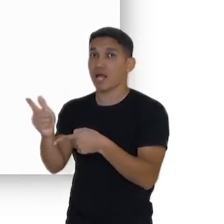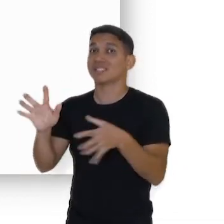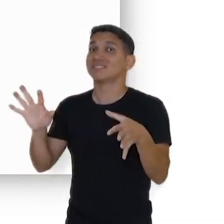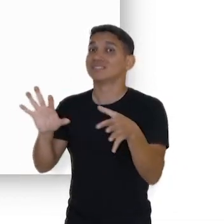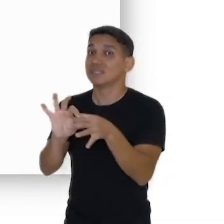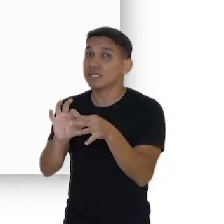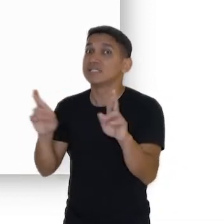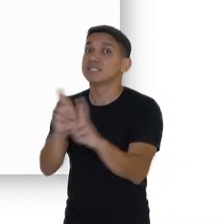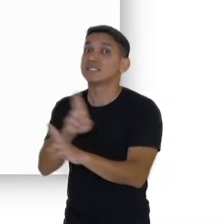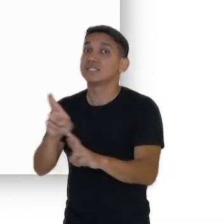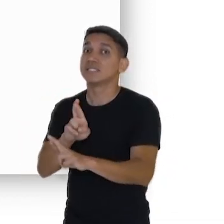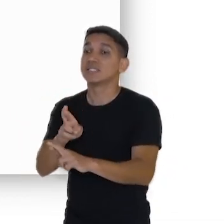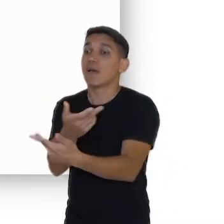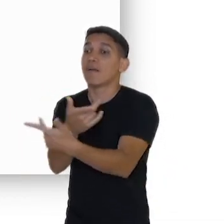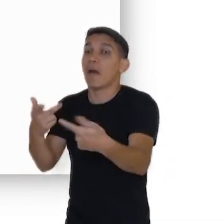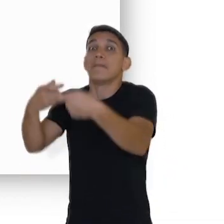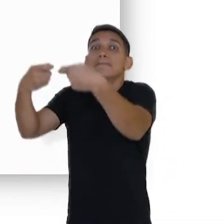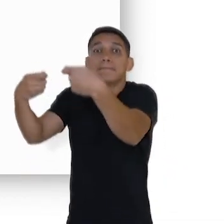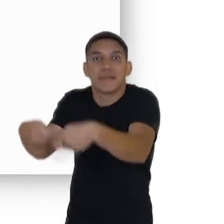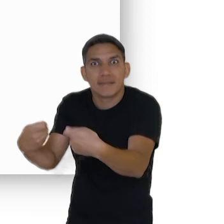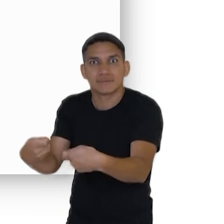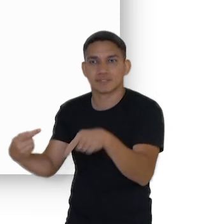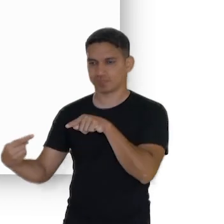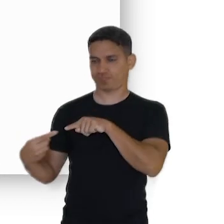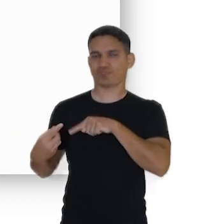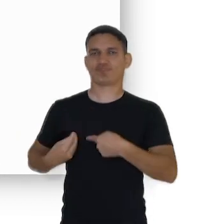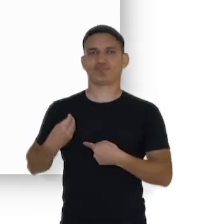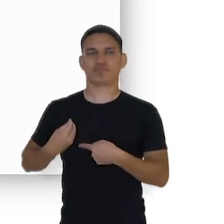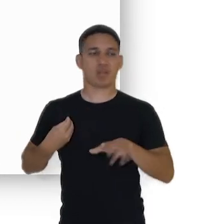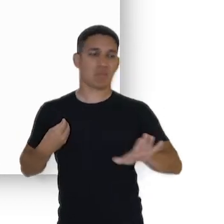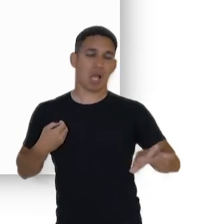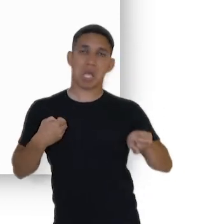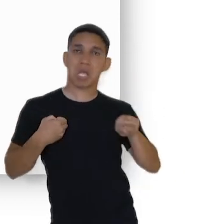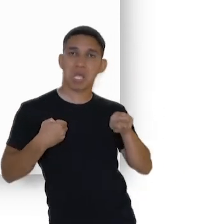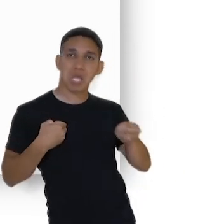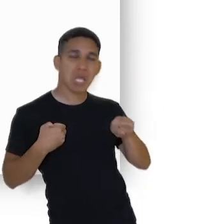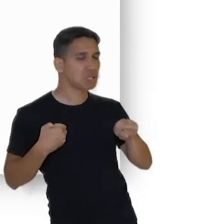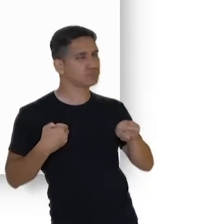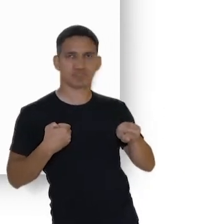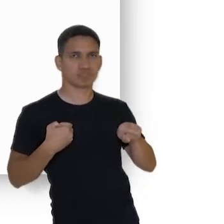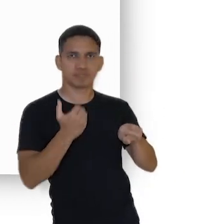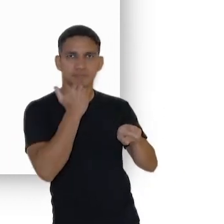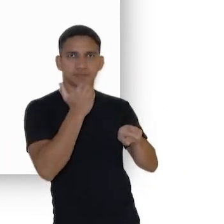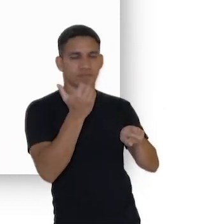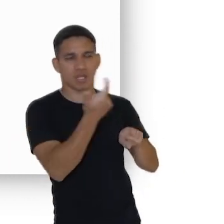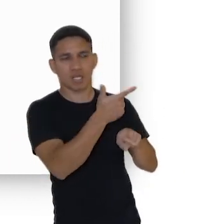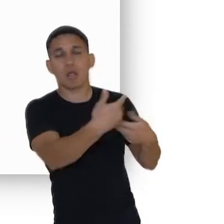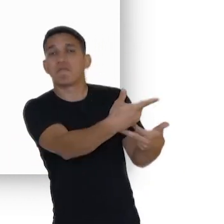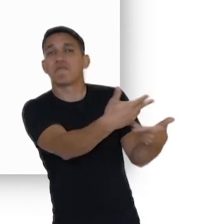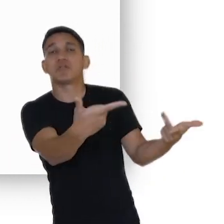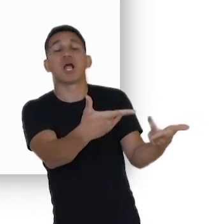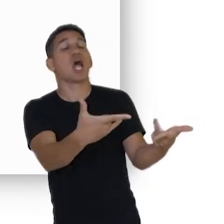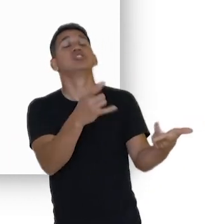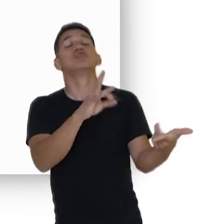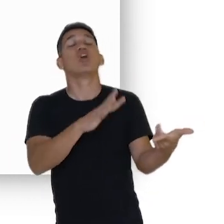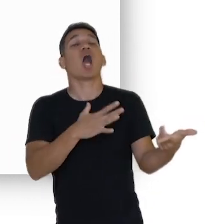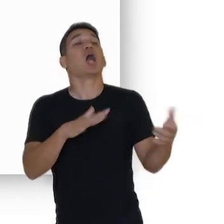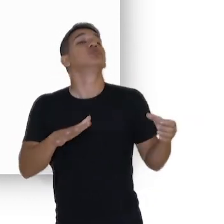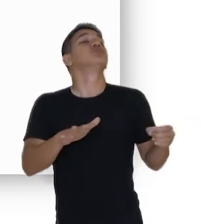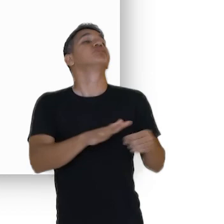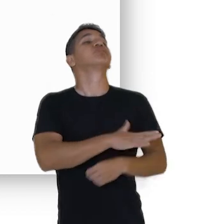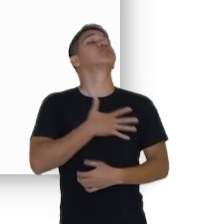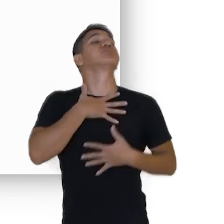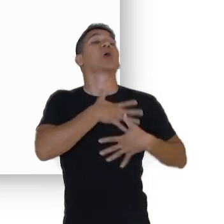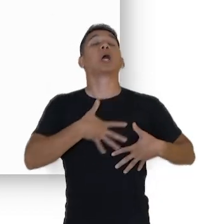o consumo diz respeito à compra de bens que necessitamos. Já o consumismo se refere ao ato de